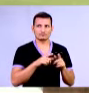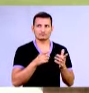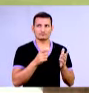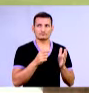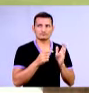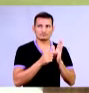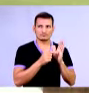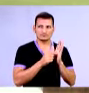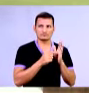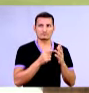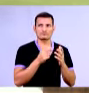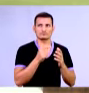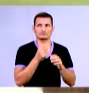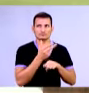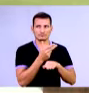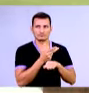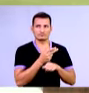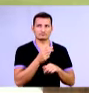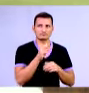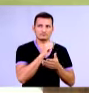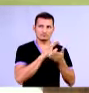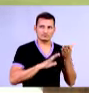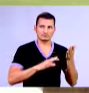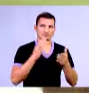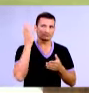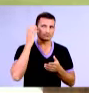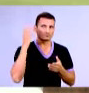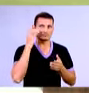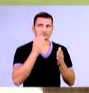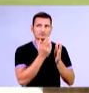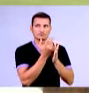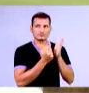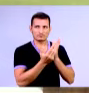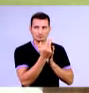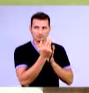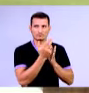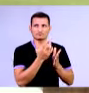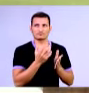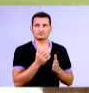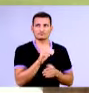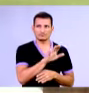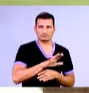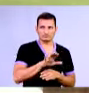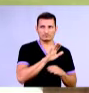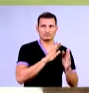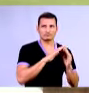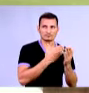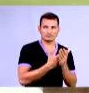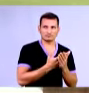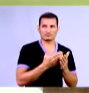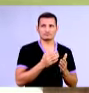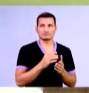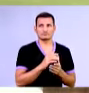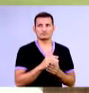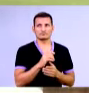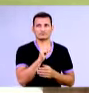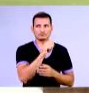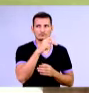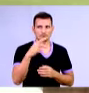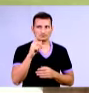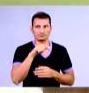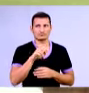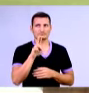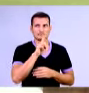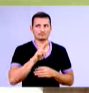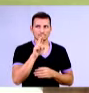texto, som e imagem, também voltada para esse ambiente escolar. Mais um indicativo, né, de que esses recursos são plenamente utilizados